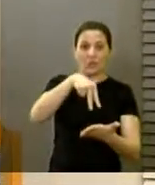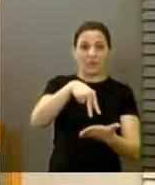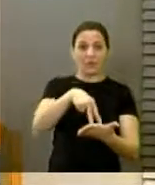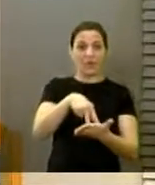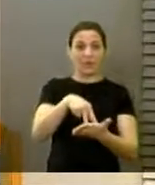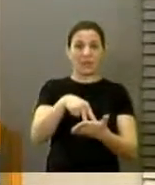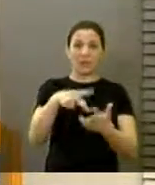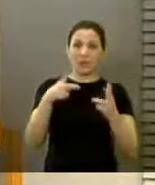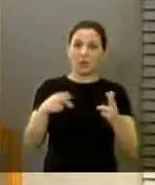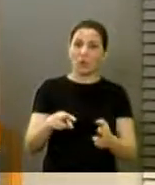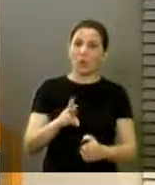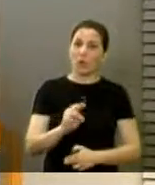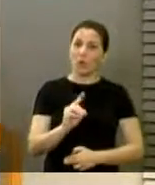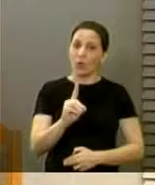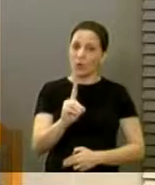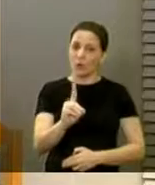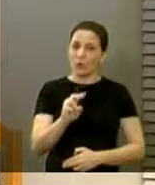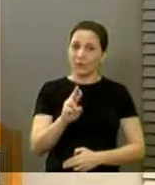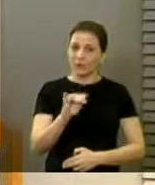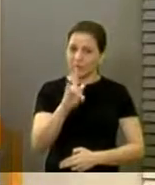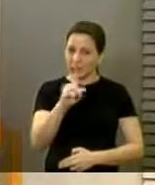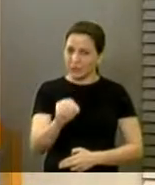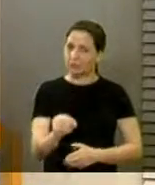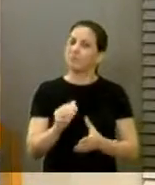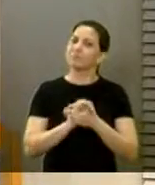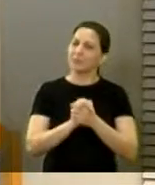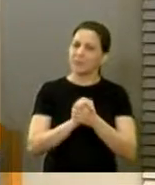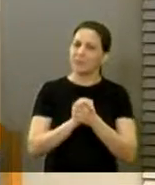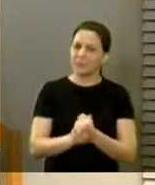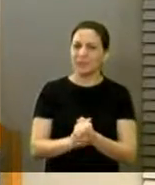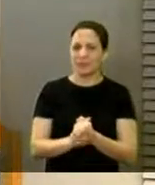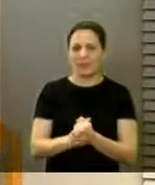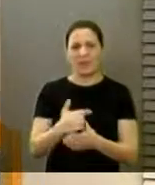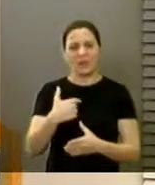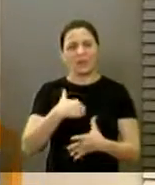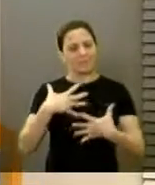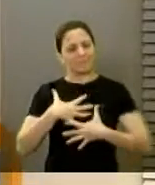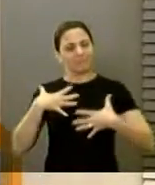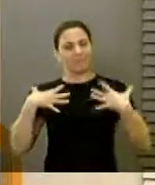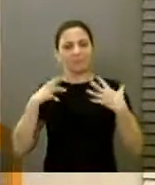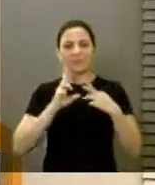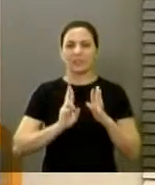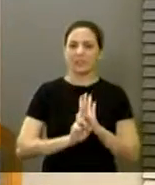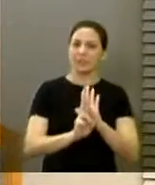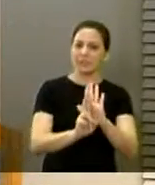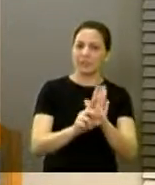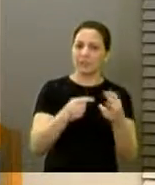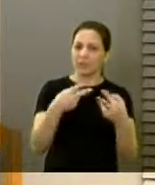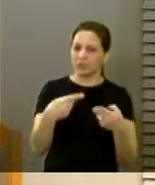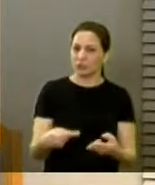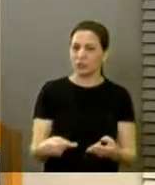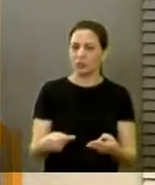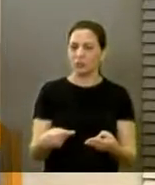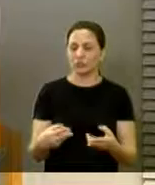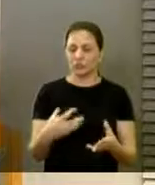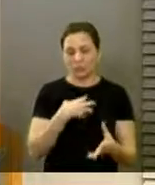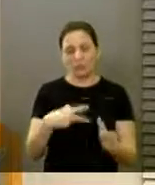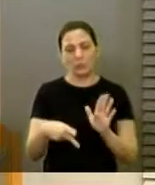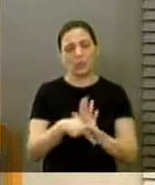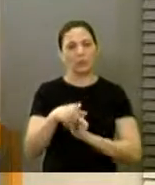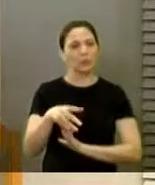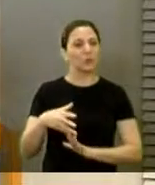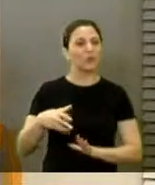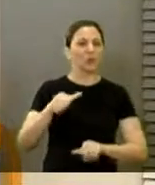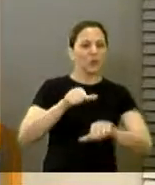rodrigo bochechinha viu de parabéns pelo seu discurso aqui hoje senti bastante contemplado representado pela pela sua fala a gente fala em